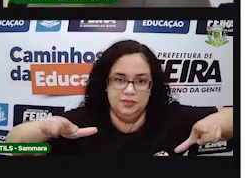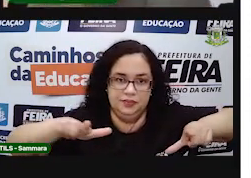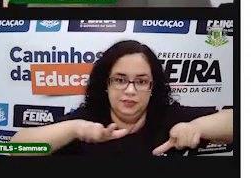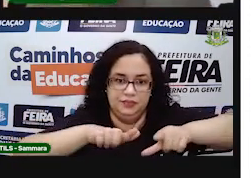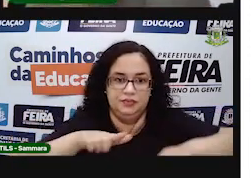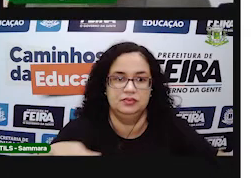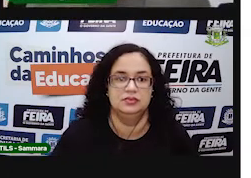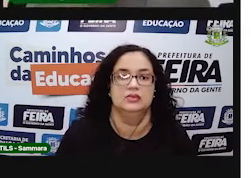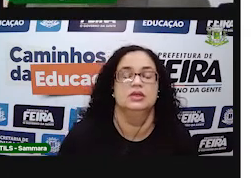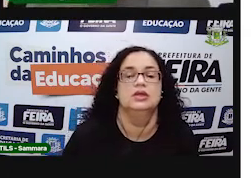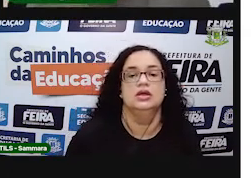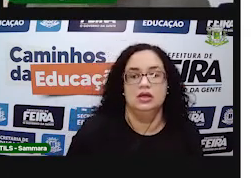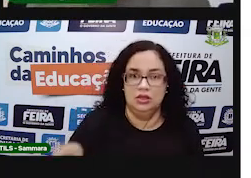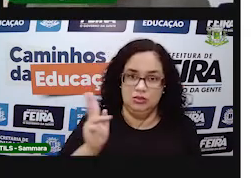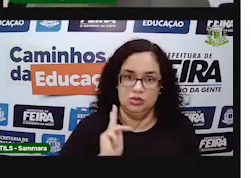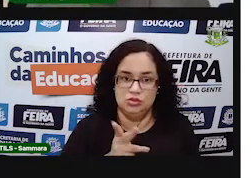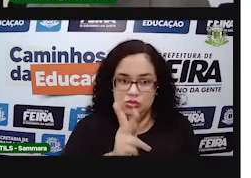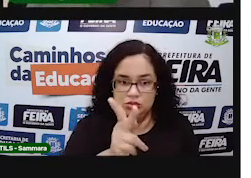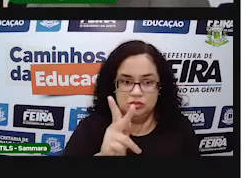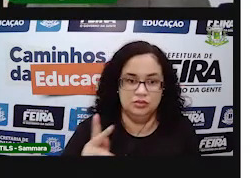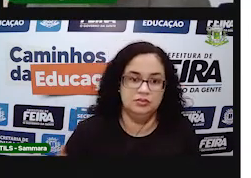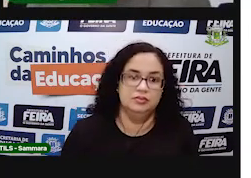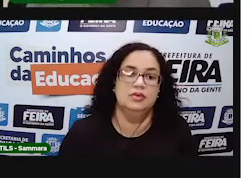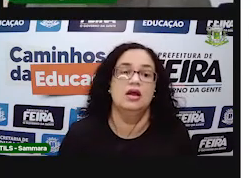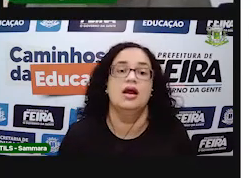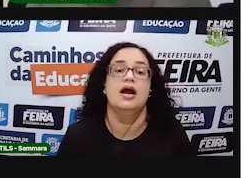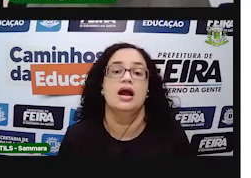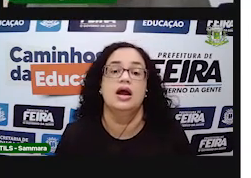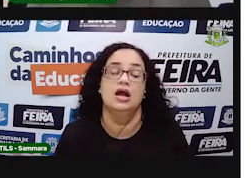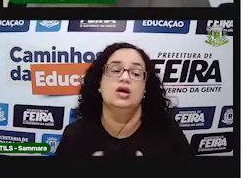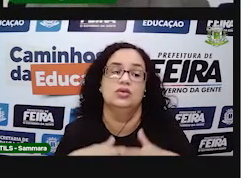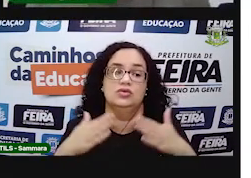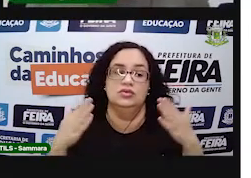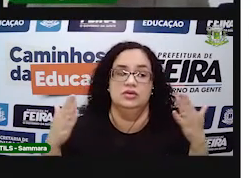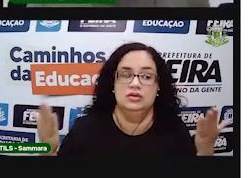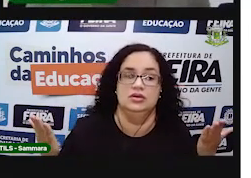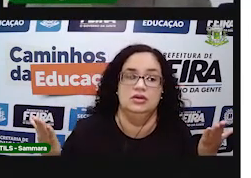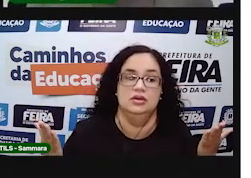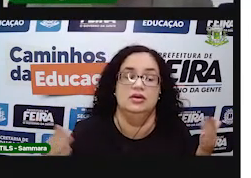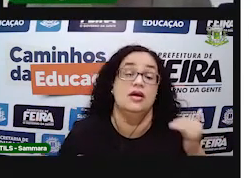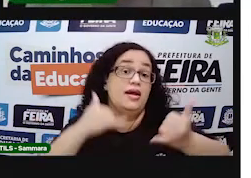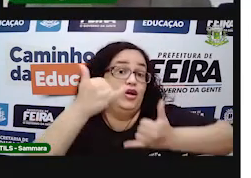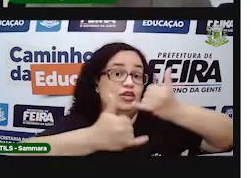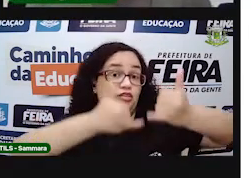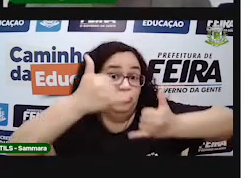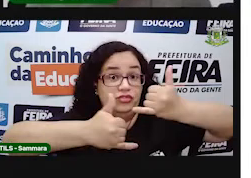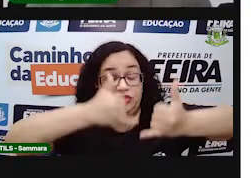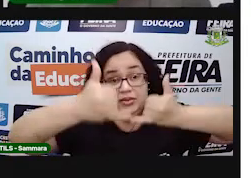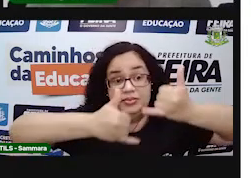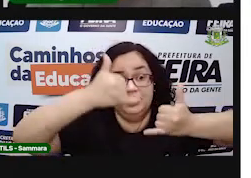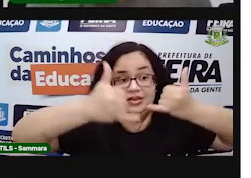bem? Então, vamos seguindo. Bom, então agora a gente